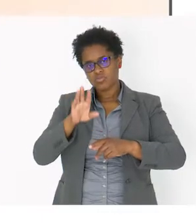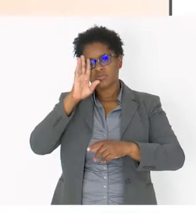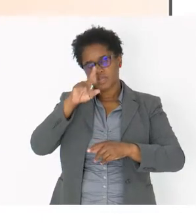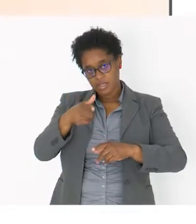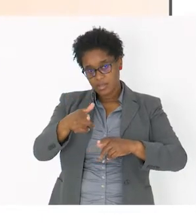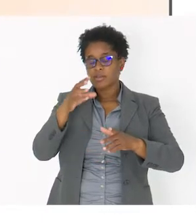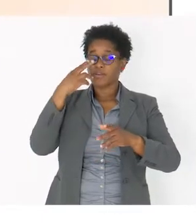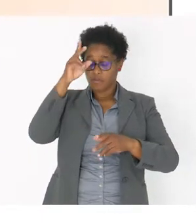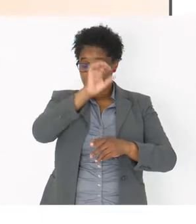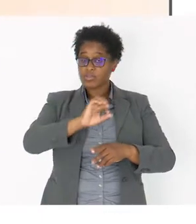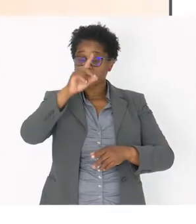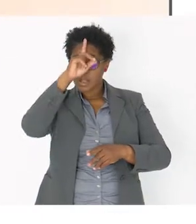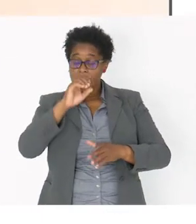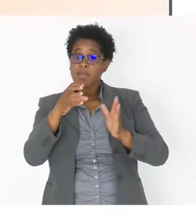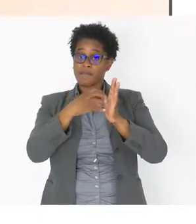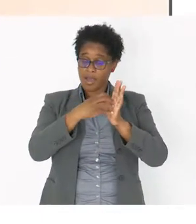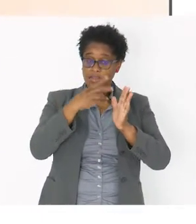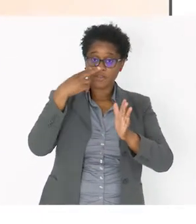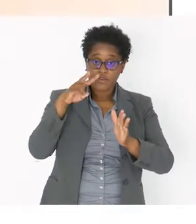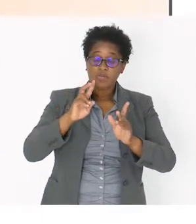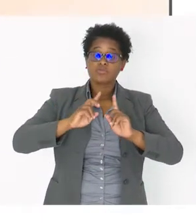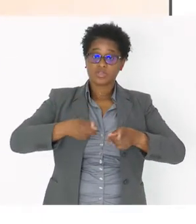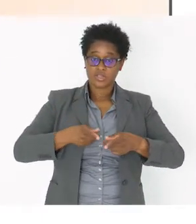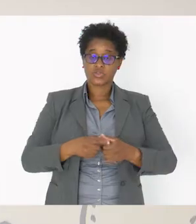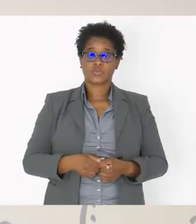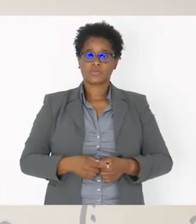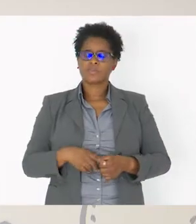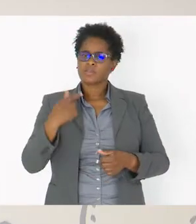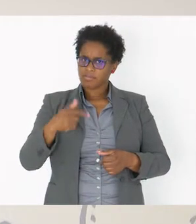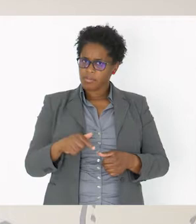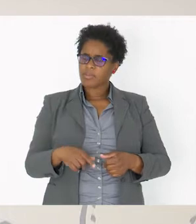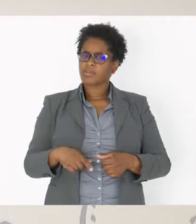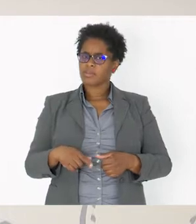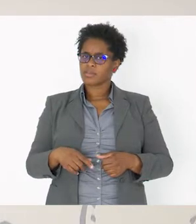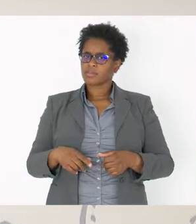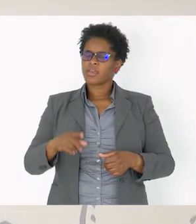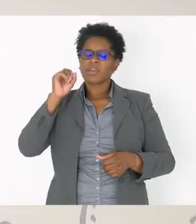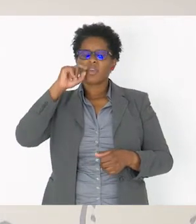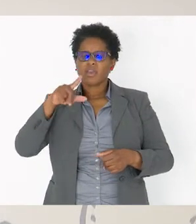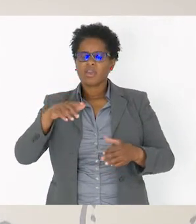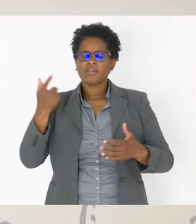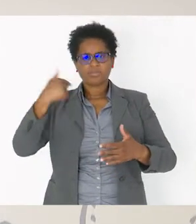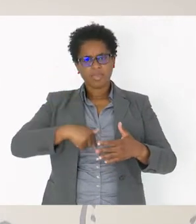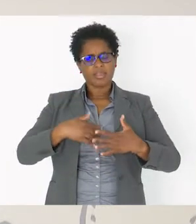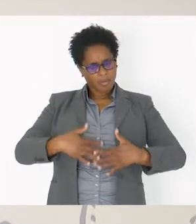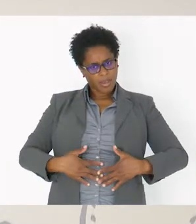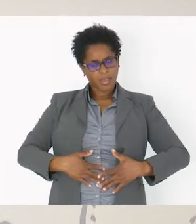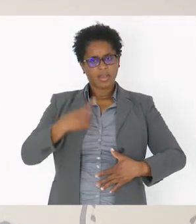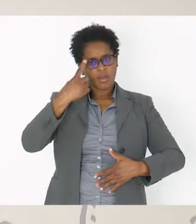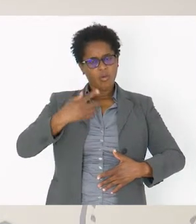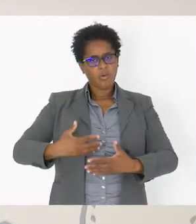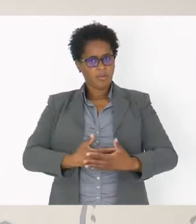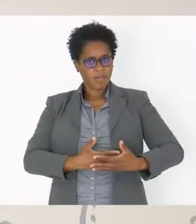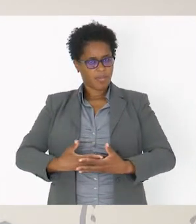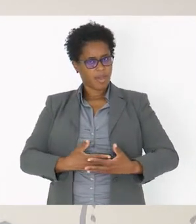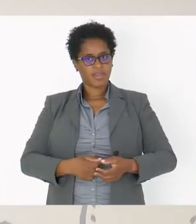lembrar nas imagens que nós vimos no início. Quem carrega na barriga um bebê?